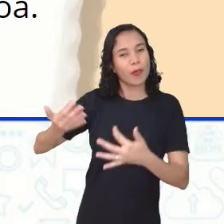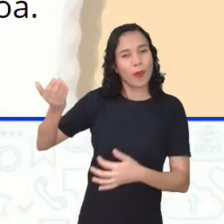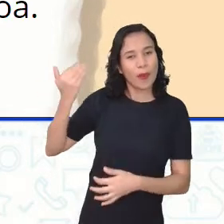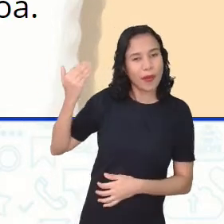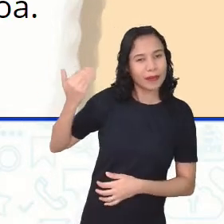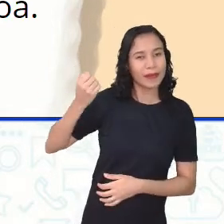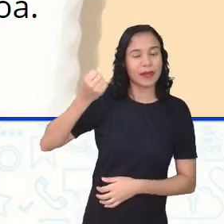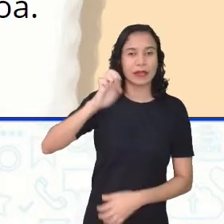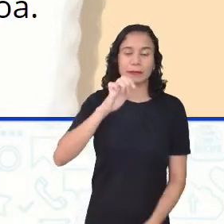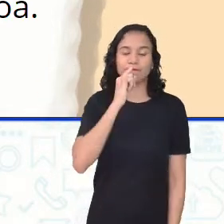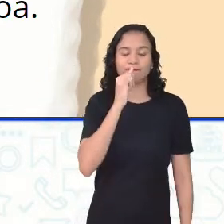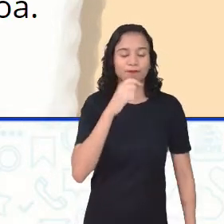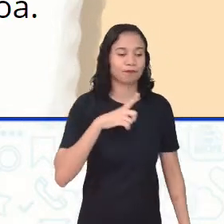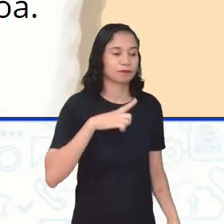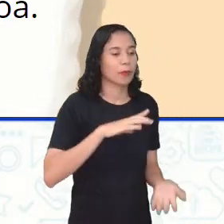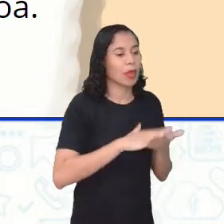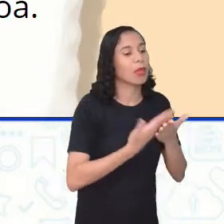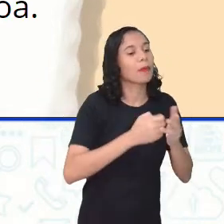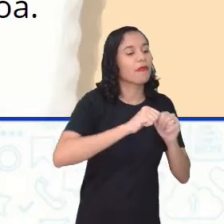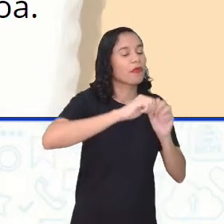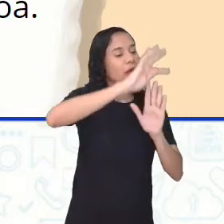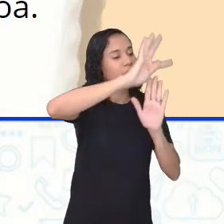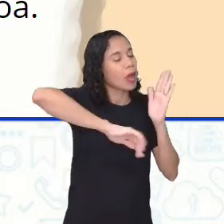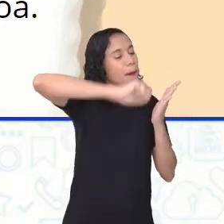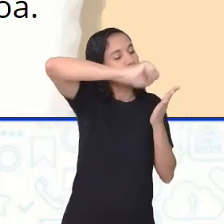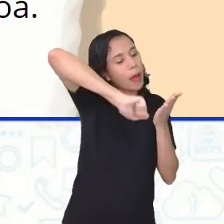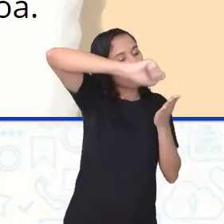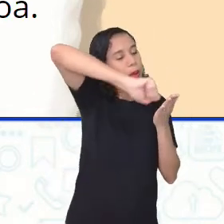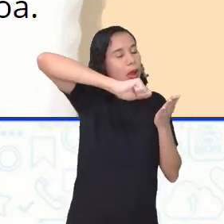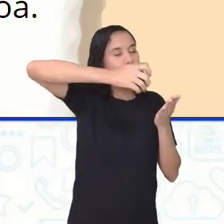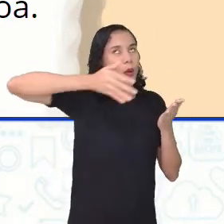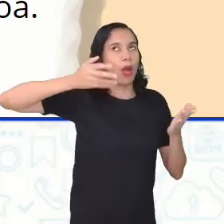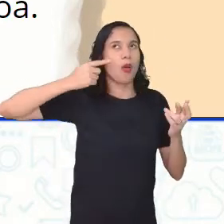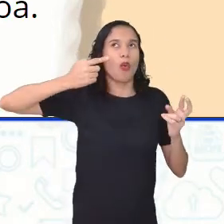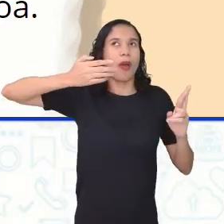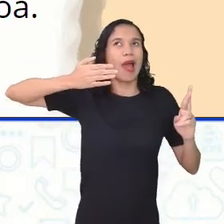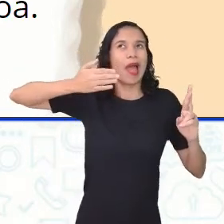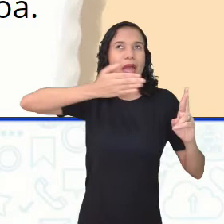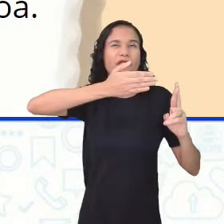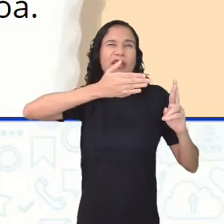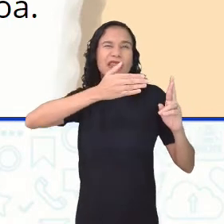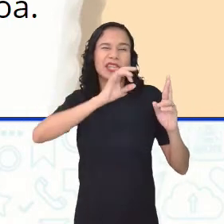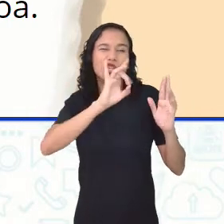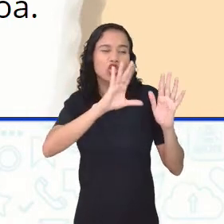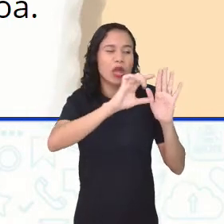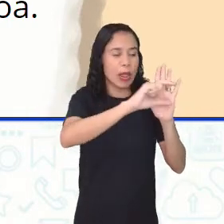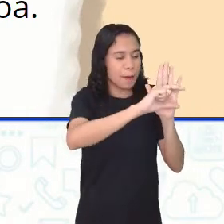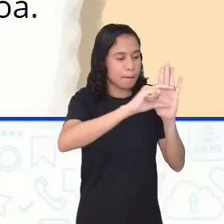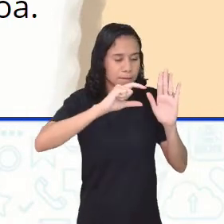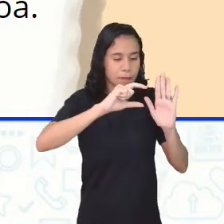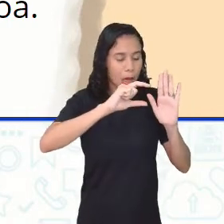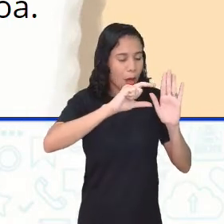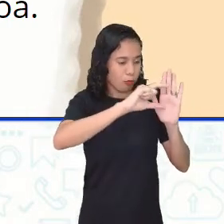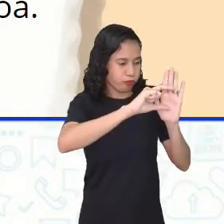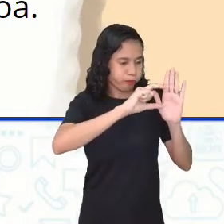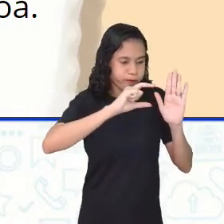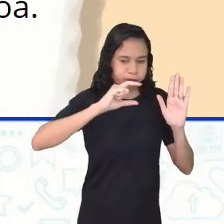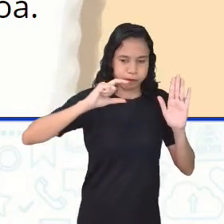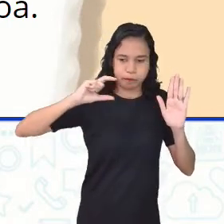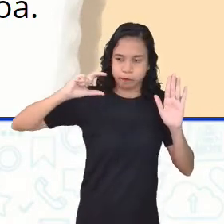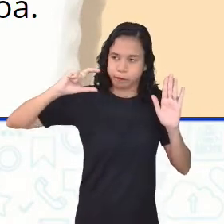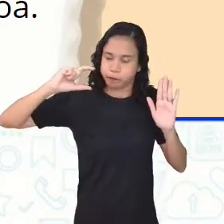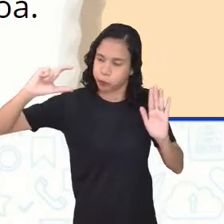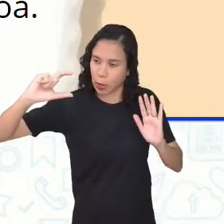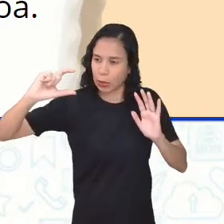né? Se a Helena produzir um texto e eu quero referenciar aquele trechinho que ela escreveu, eu vou